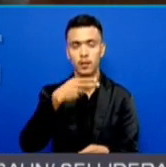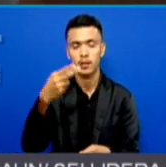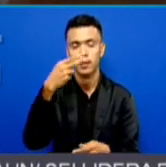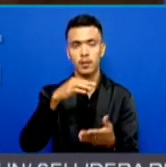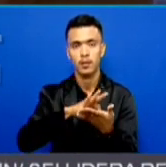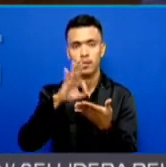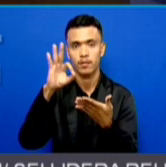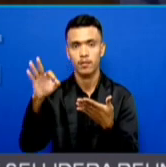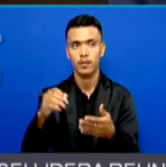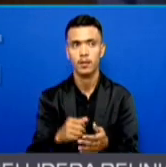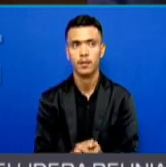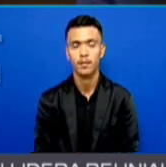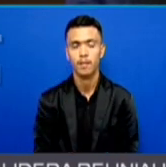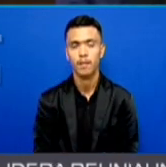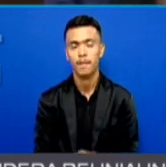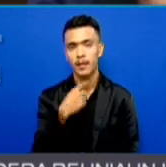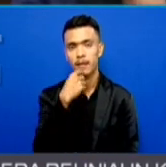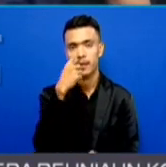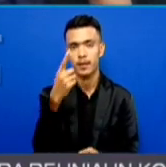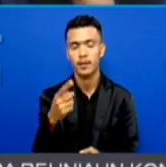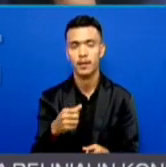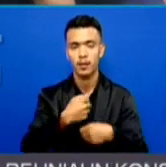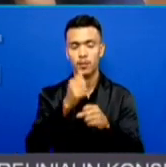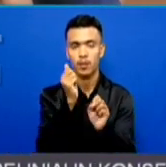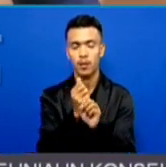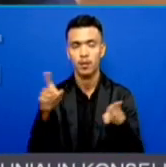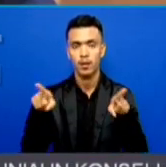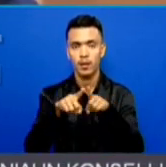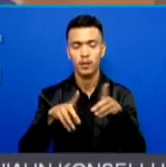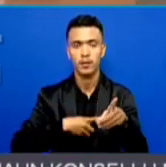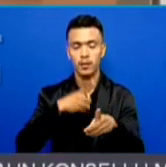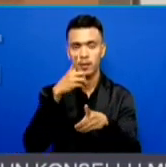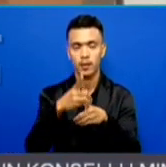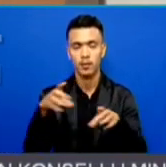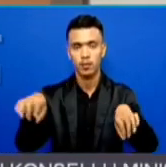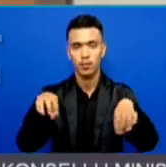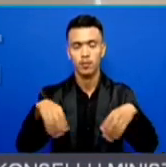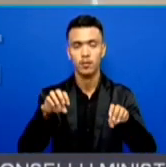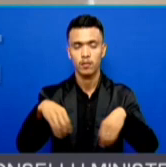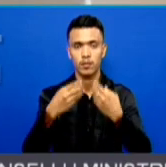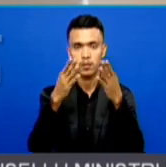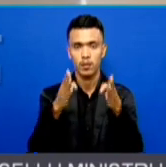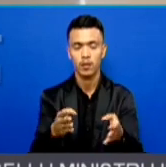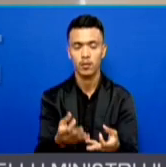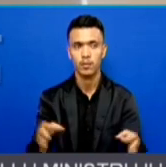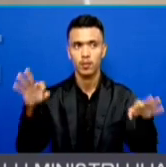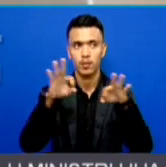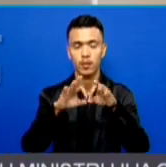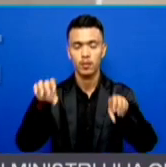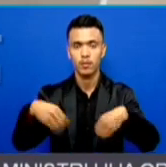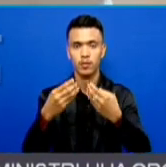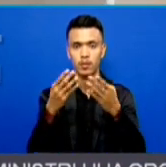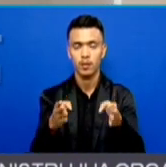né. Expedito Dias Ximenes, atetem, atua o balanço do direito no dever trabalhador siranien, importante, mas